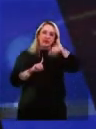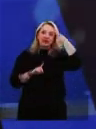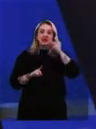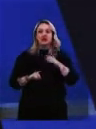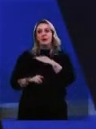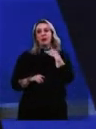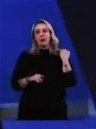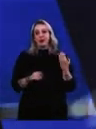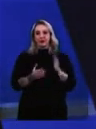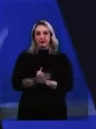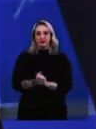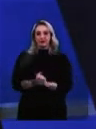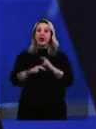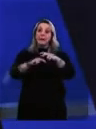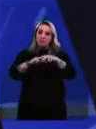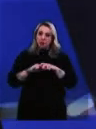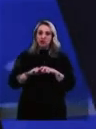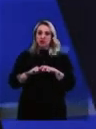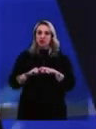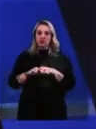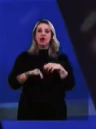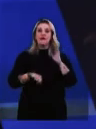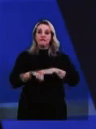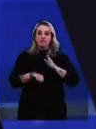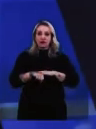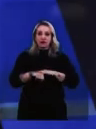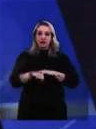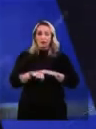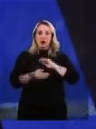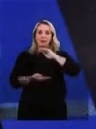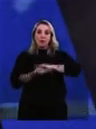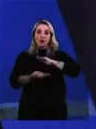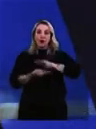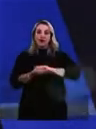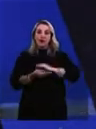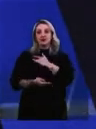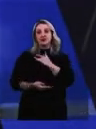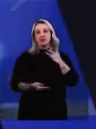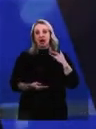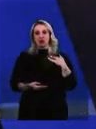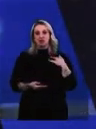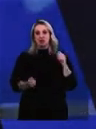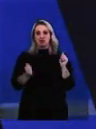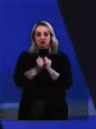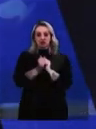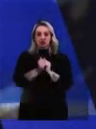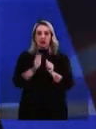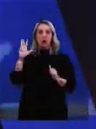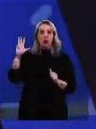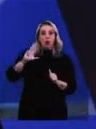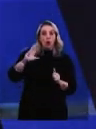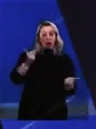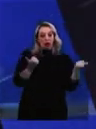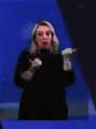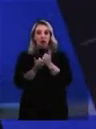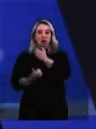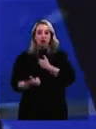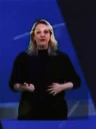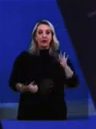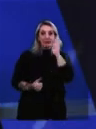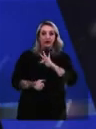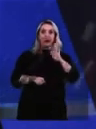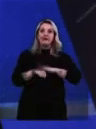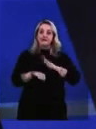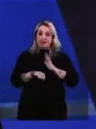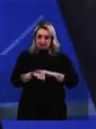já tinha morrido. E é por isso que eu vou fazer o poupatempo da saúde. Eu tive com o presidente Lula, vou ter apoio do governo federal para